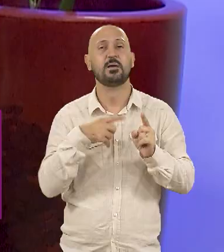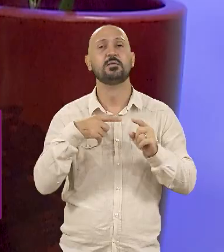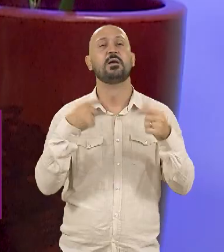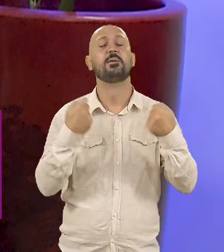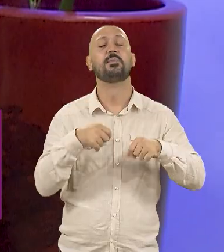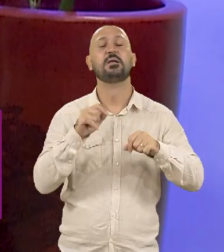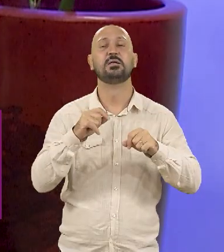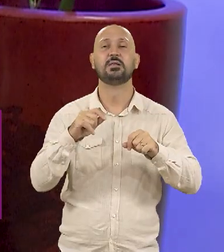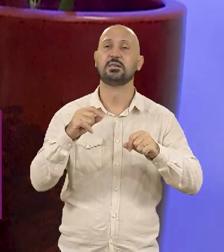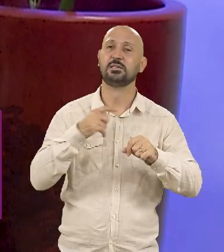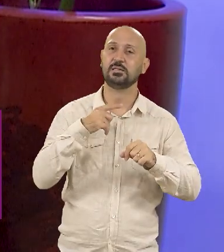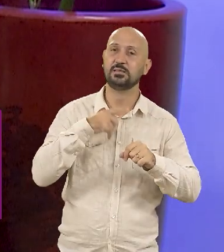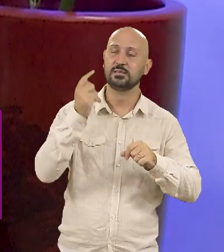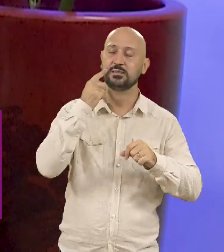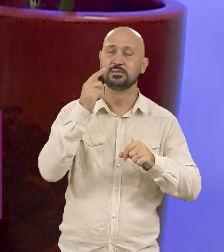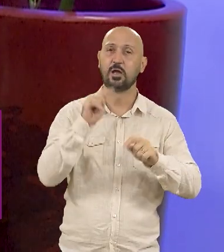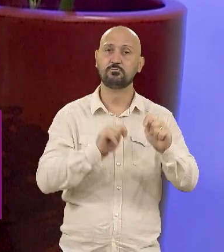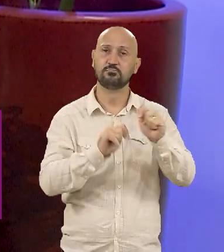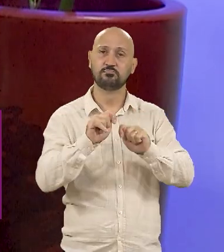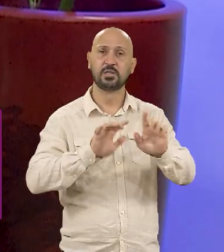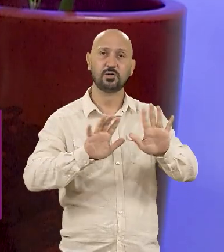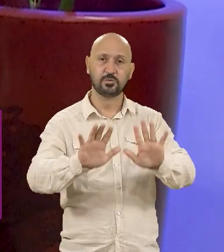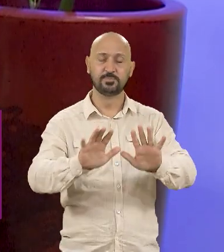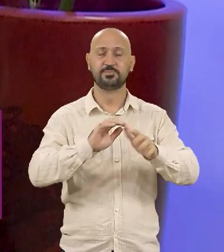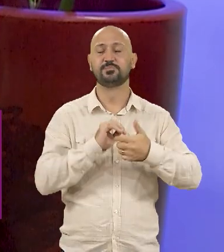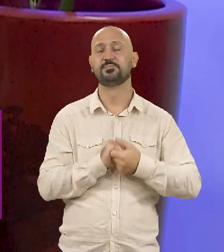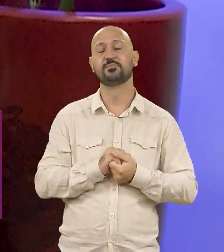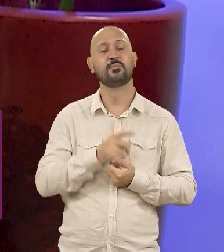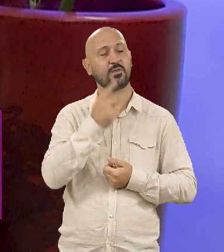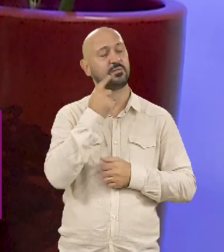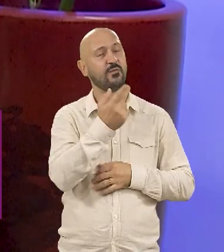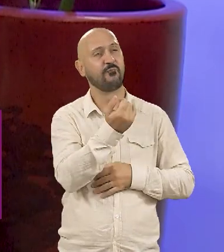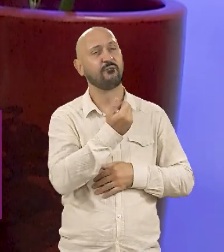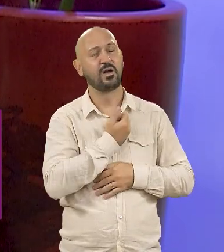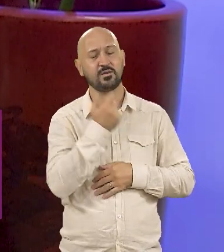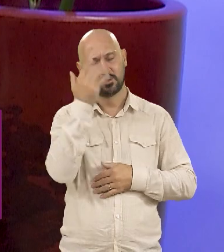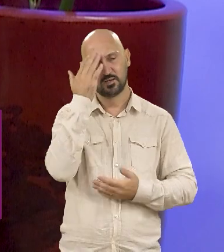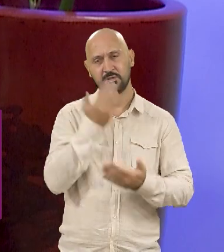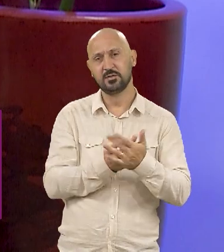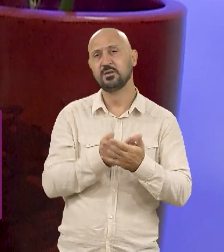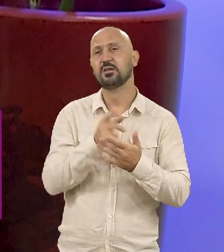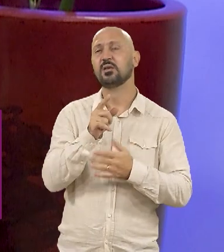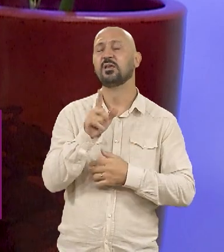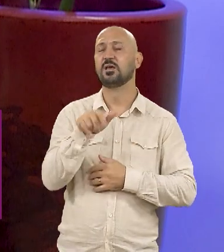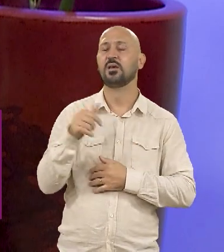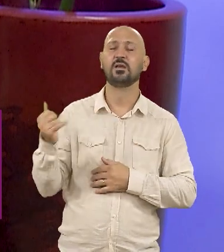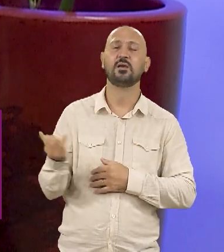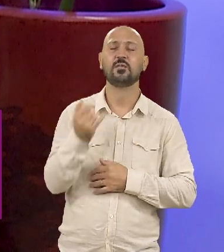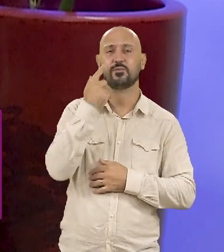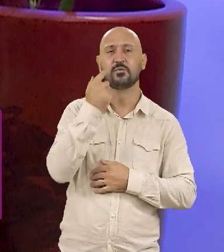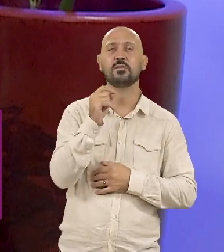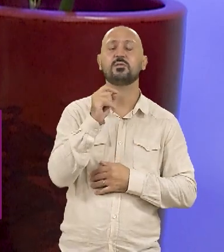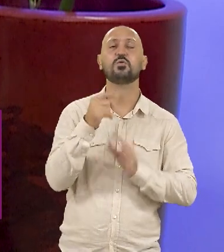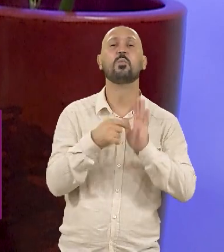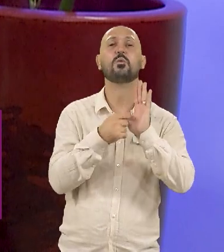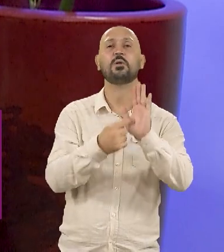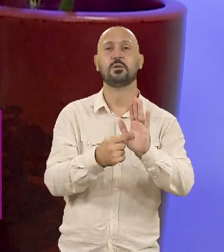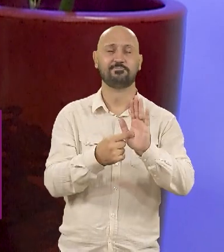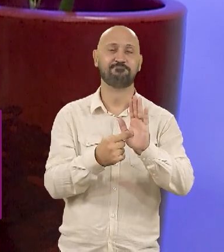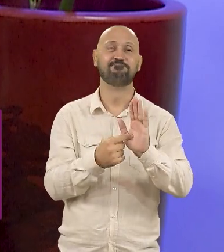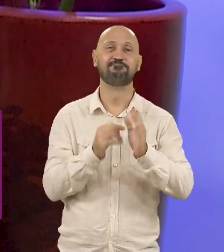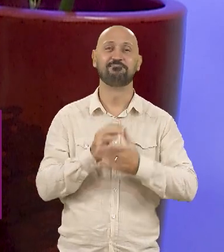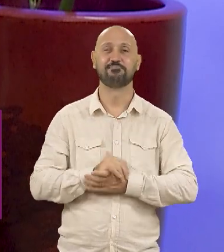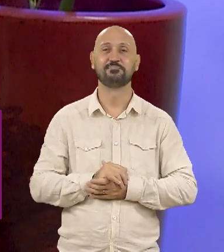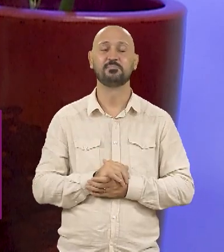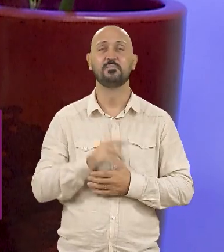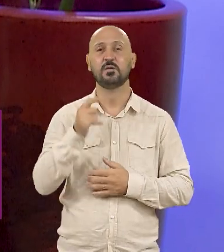E você fez um comentário que eu acredito que seja muito interessante também da gente destacar sobre os adultos. A sociedade, de uma forma